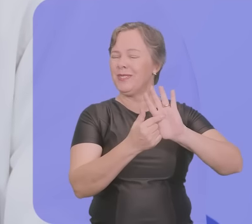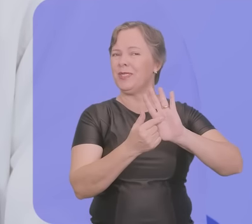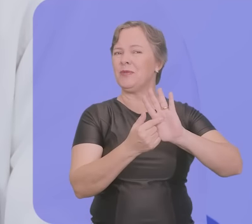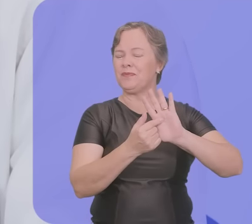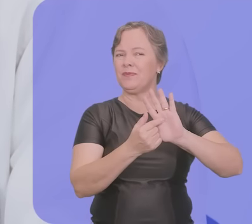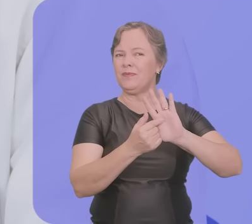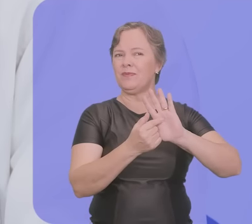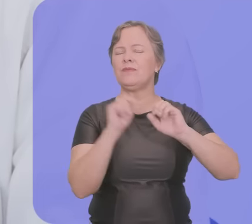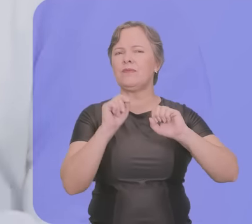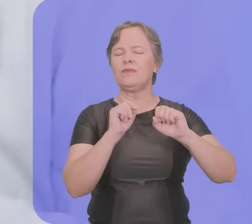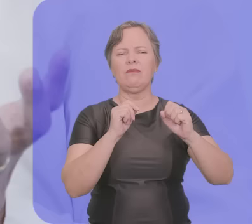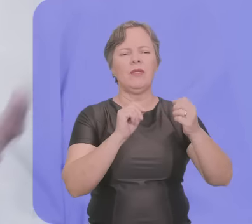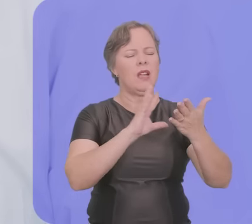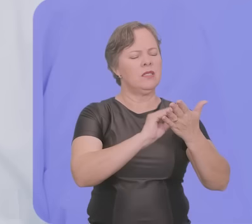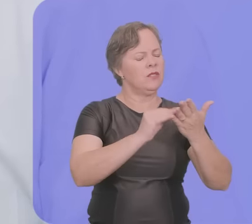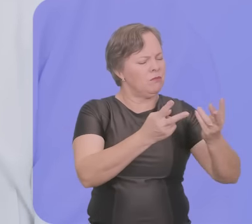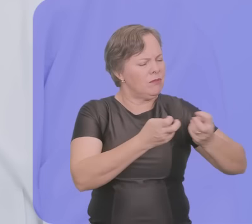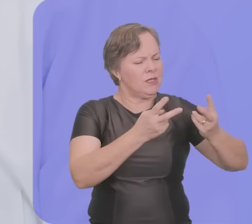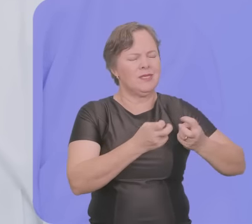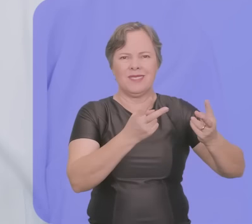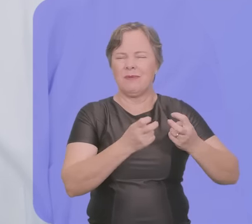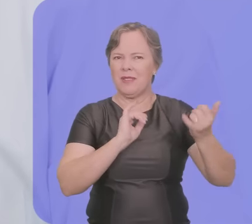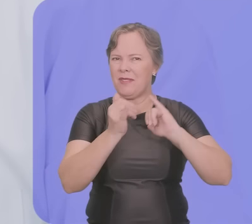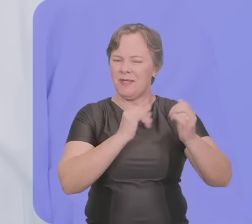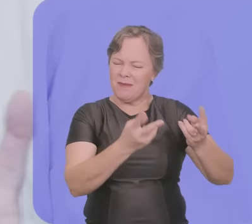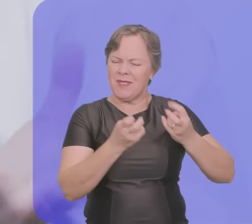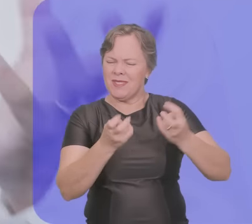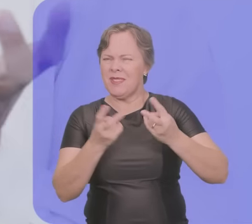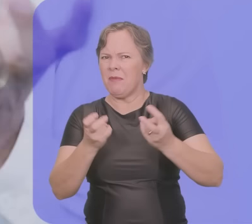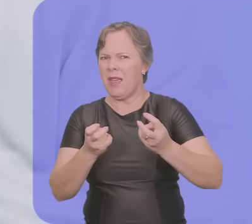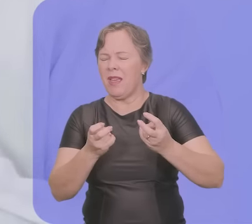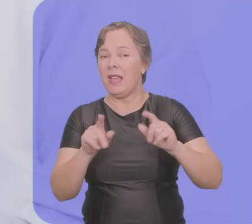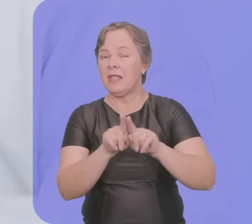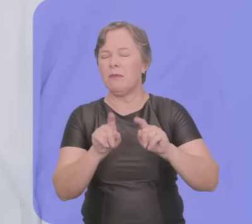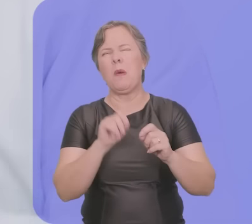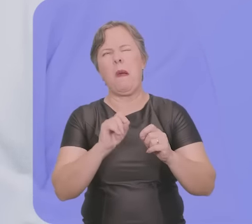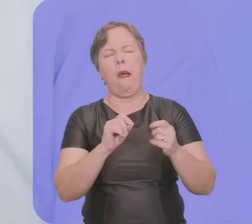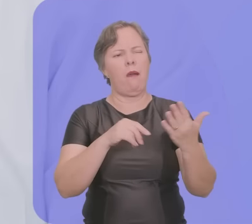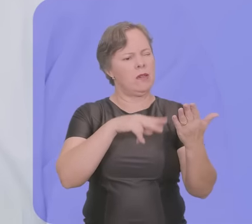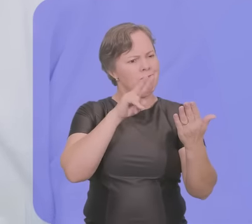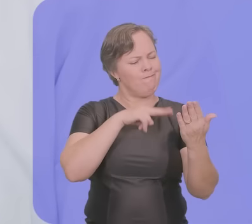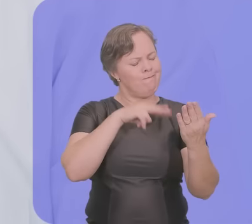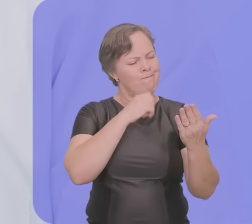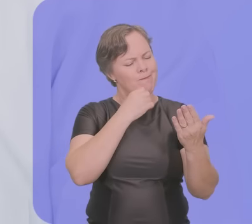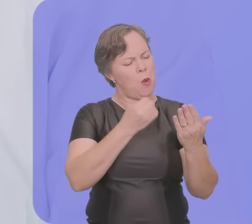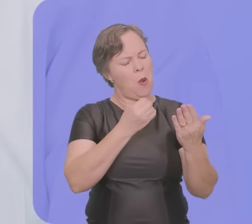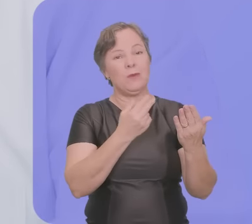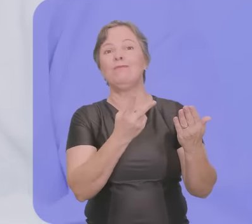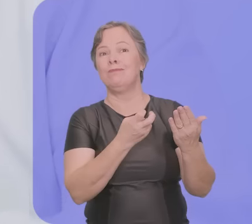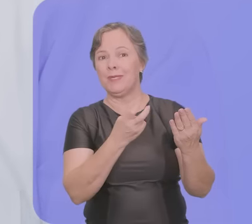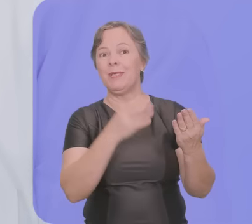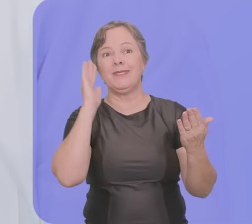diferentes dentro da organização. Então uma ferramenta de BI dessa forma a gente consegue juntar partes separadas, né?